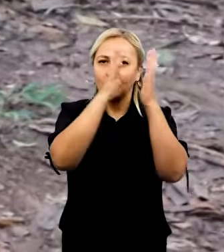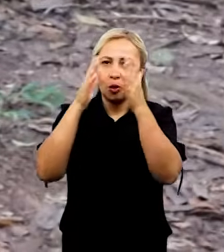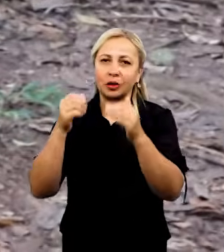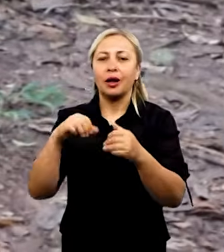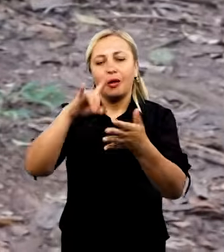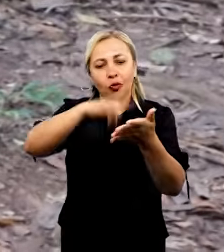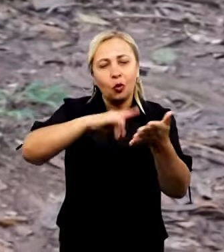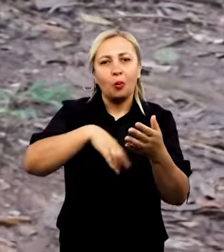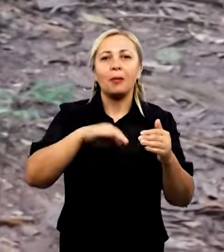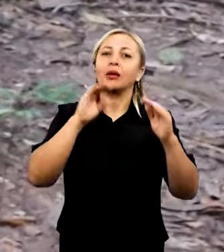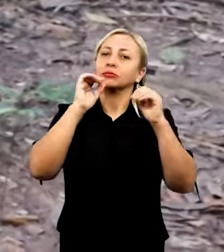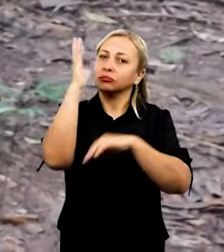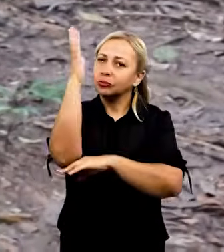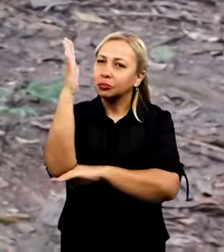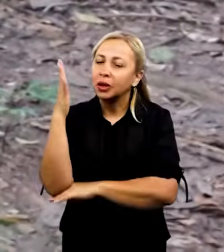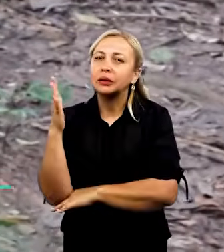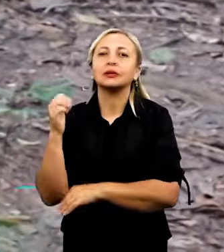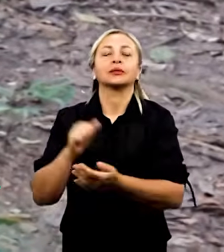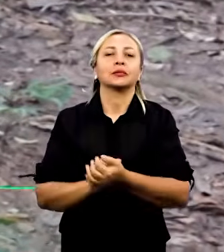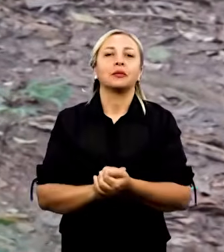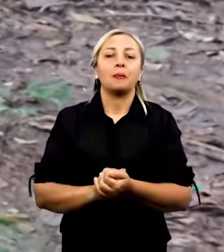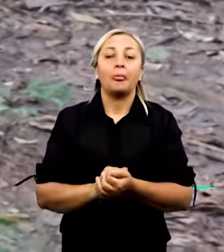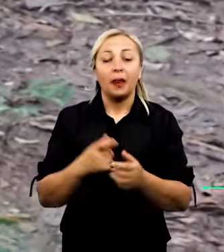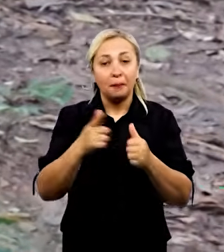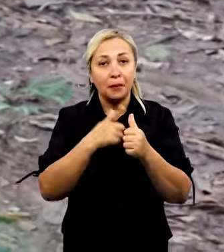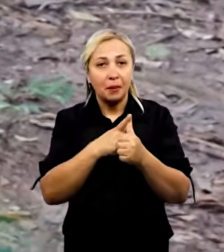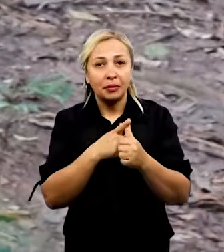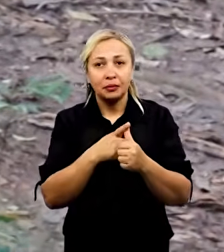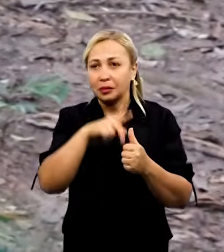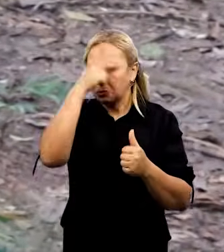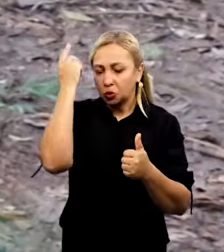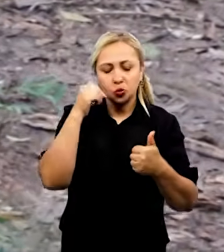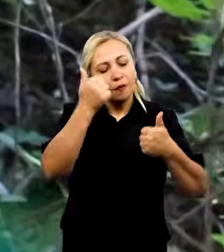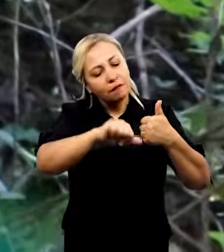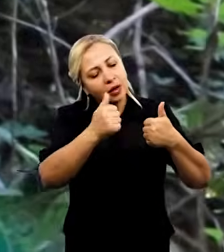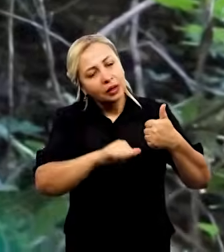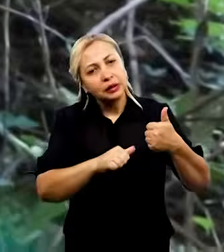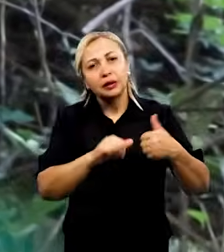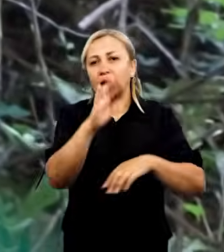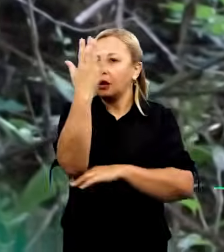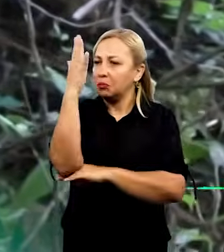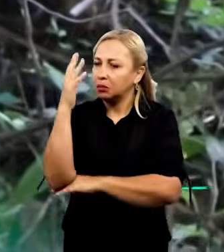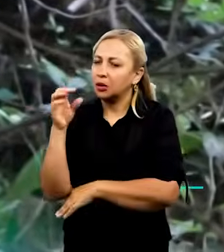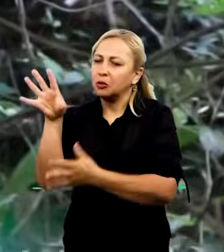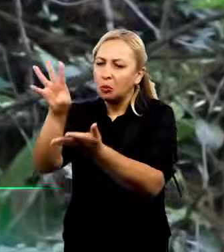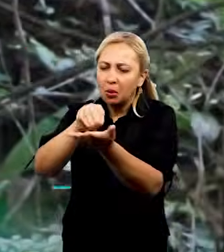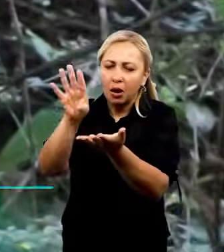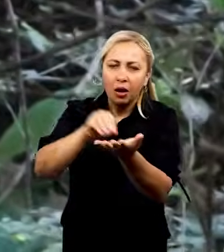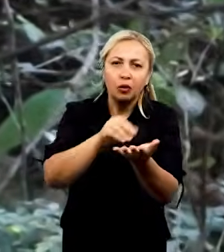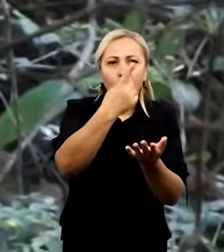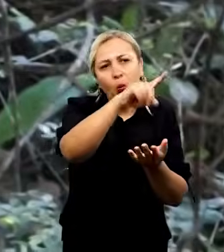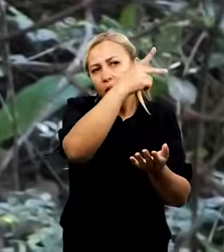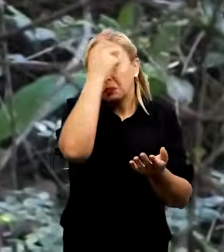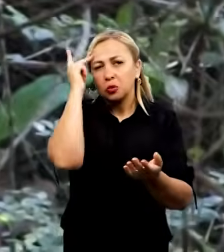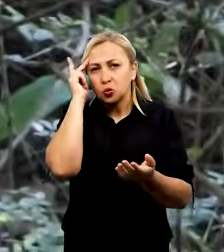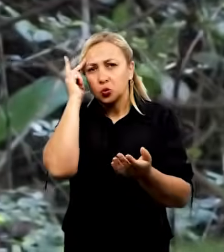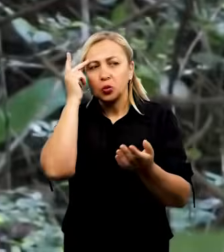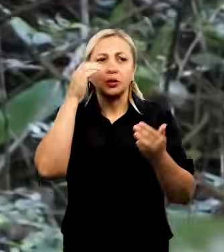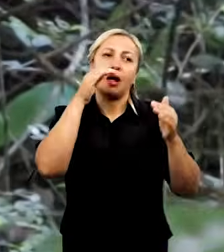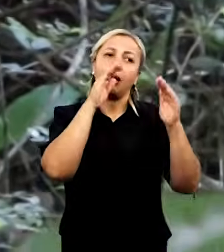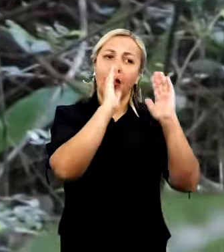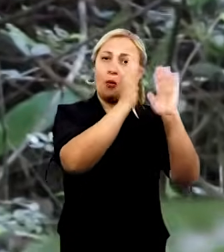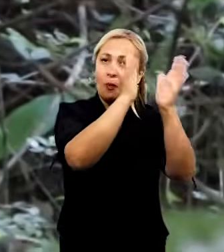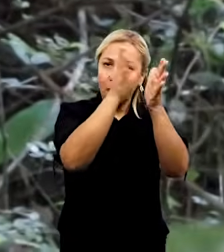pesquisa de herbário, principalmente, e trabalho de campo. Então, primeiro, o pesquisador avalia essas espécies que foram coletadas por